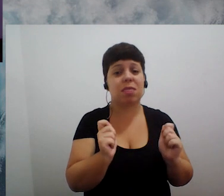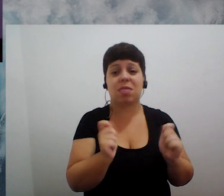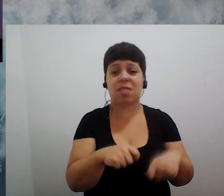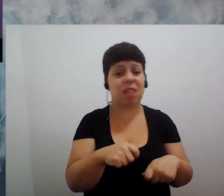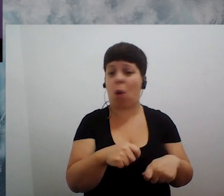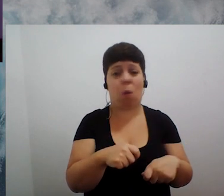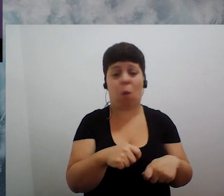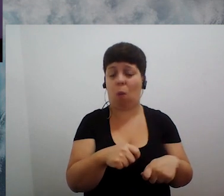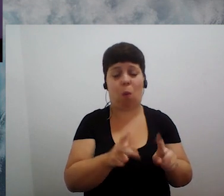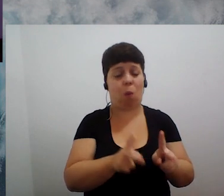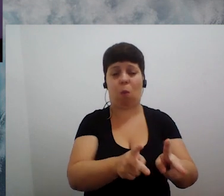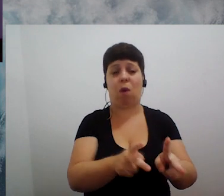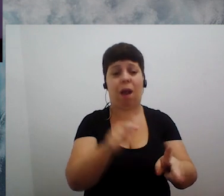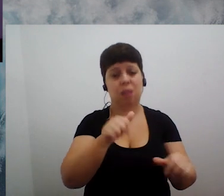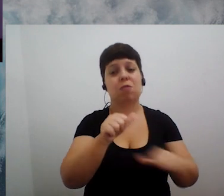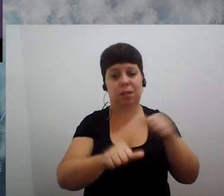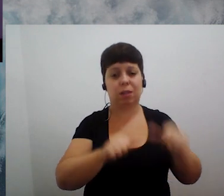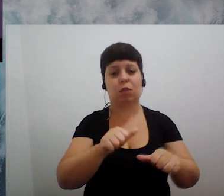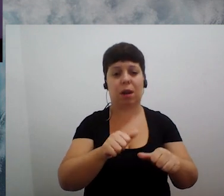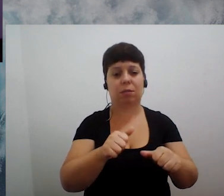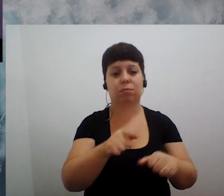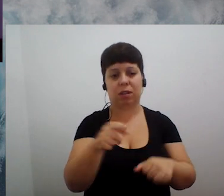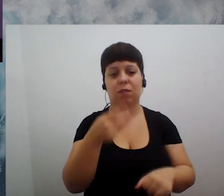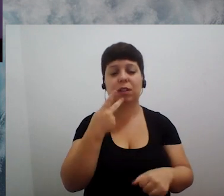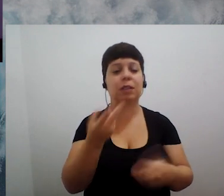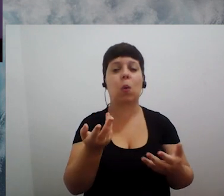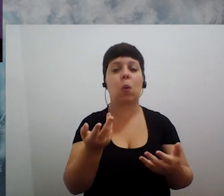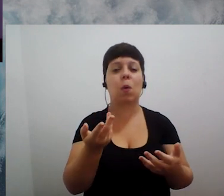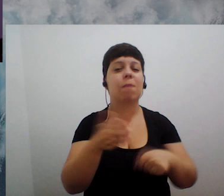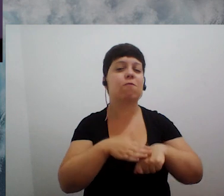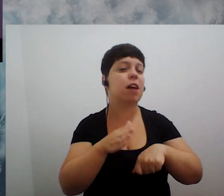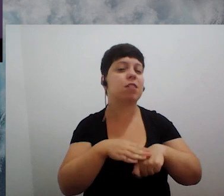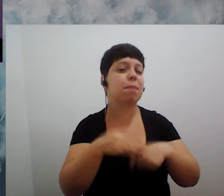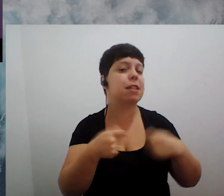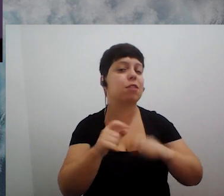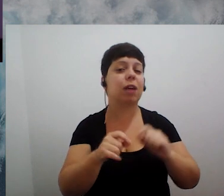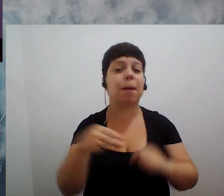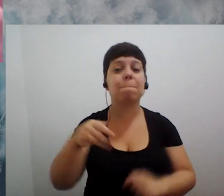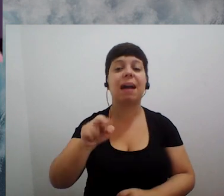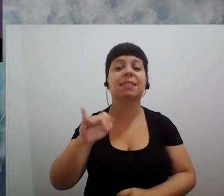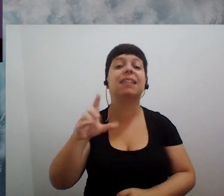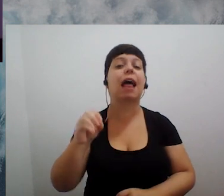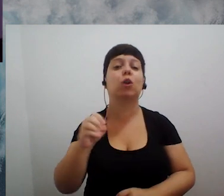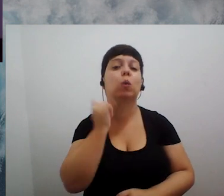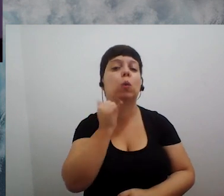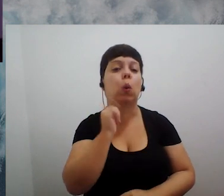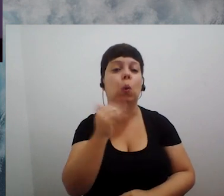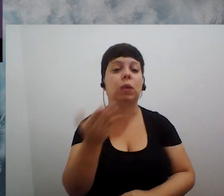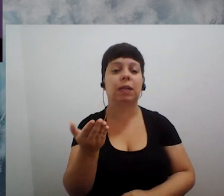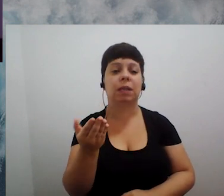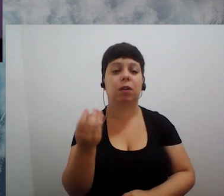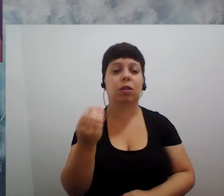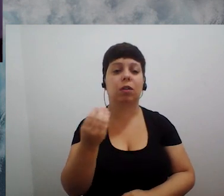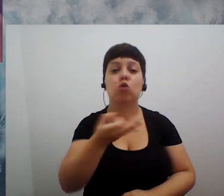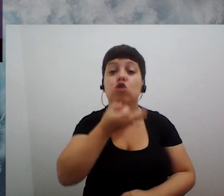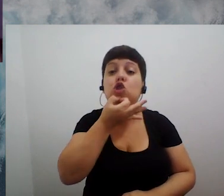deveriam estar e não podem continuar à margem. Né? E isso é transformar, como vocês estão falando. O que, que a gente precisa fazer? Marcelo,